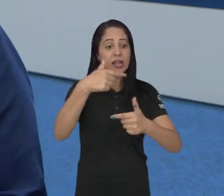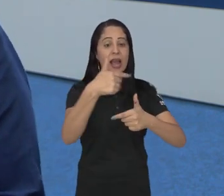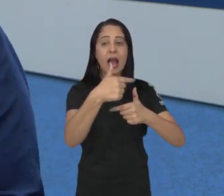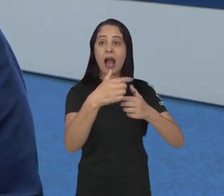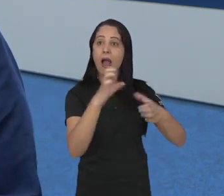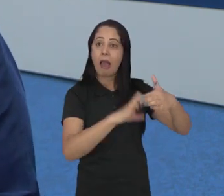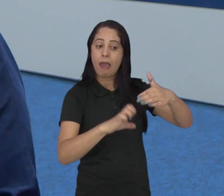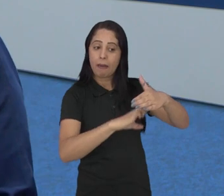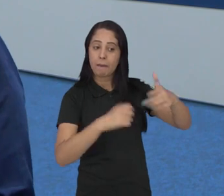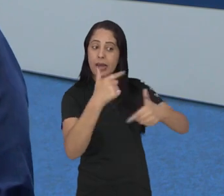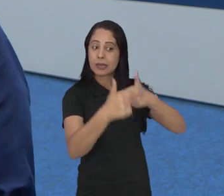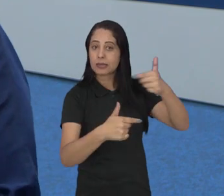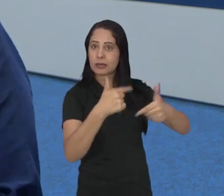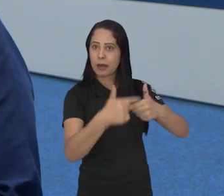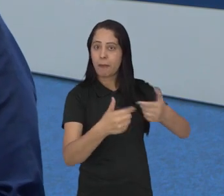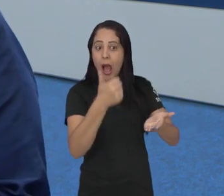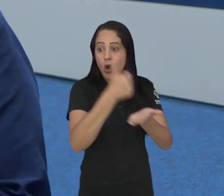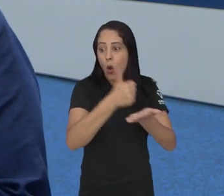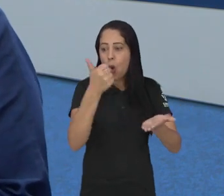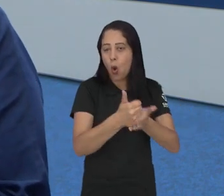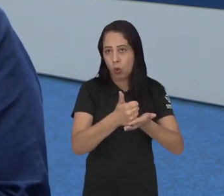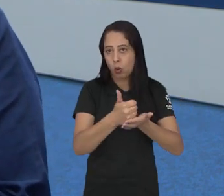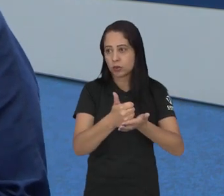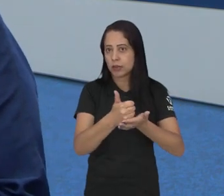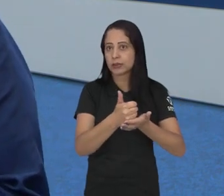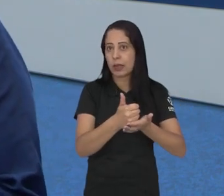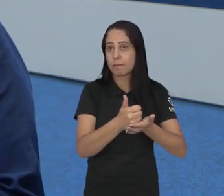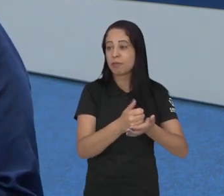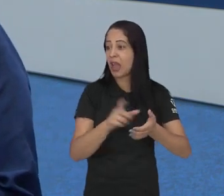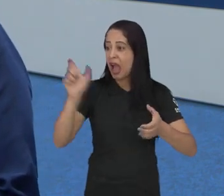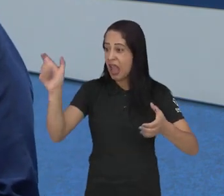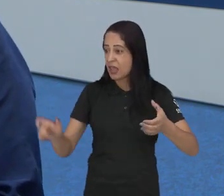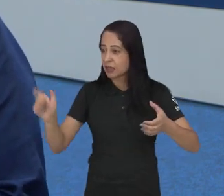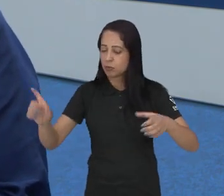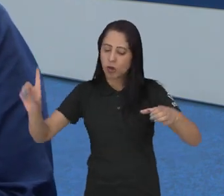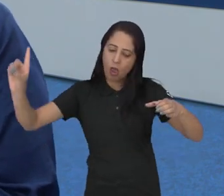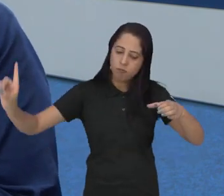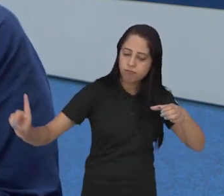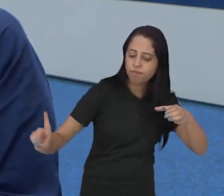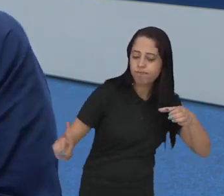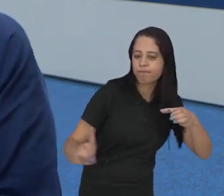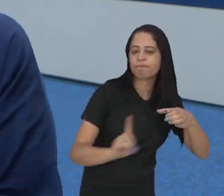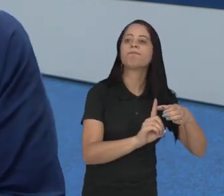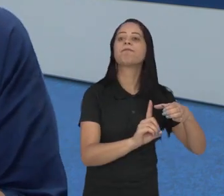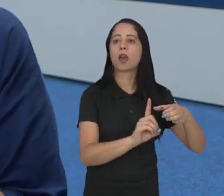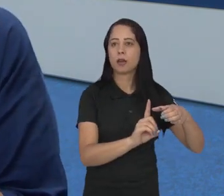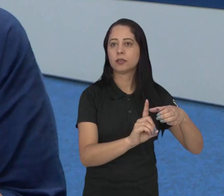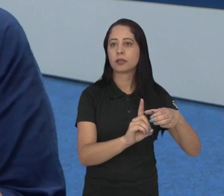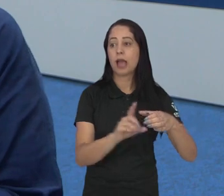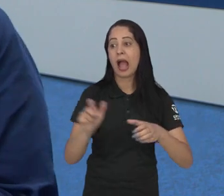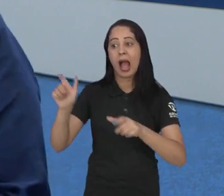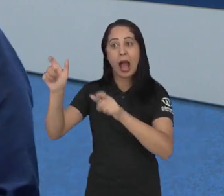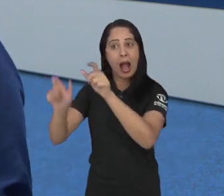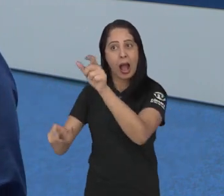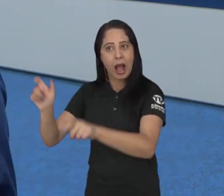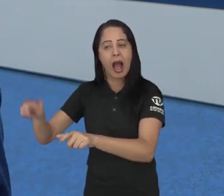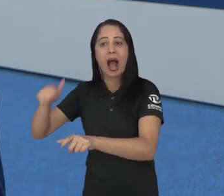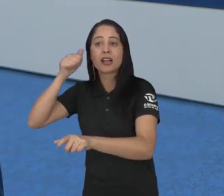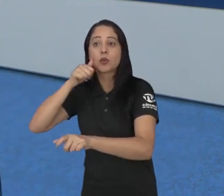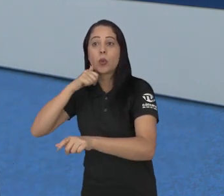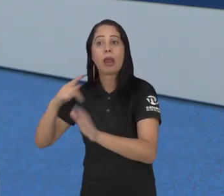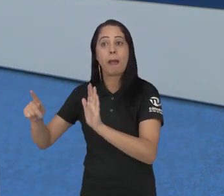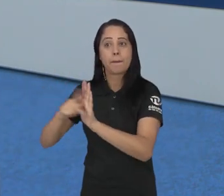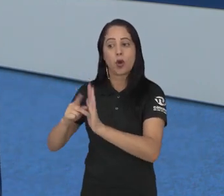é um programa é uma secretaria articulada com a entrada das mulheres que sofre violência que entra pelo Cras que